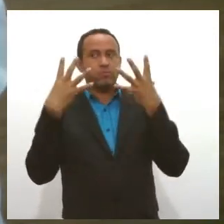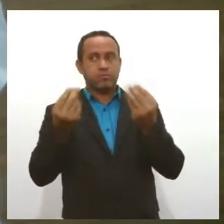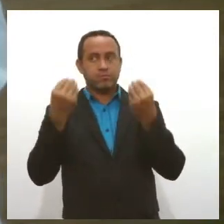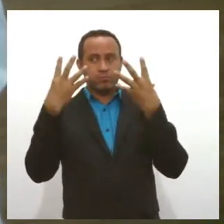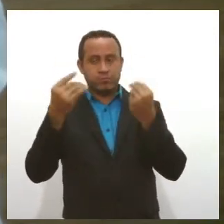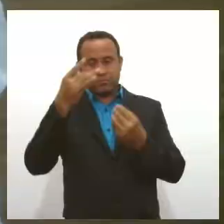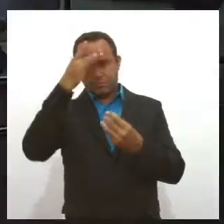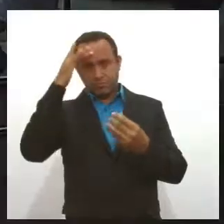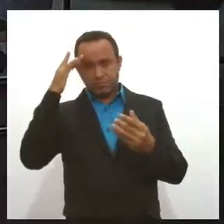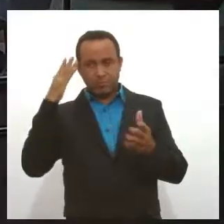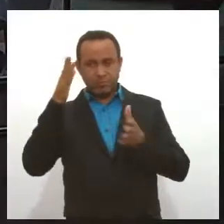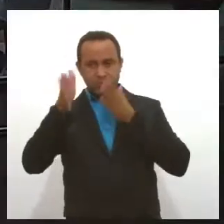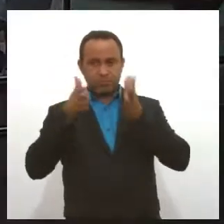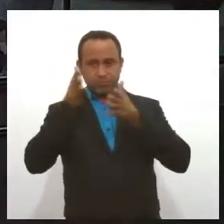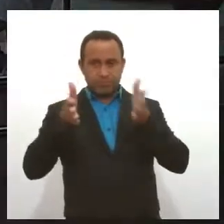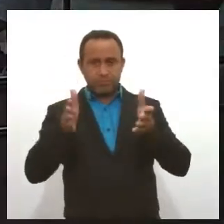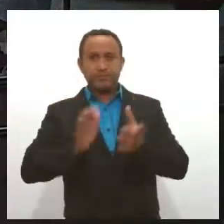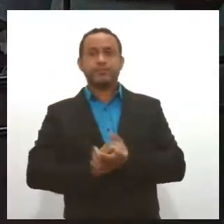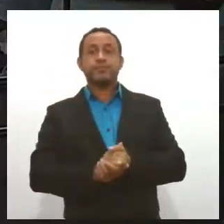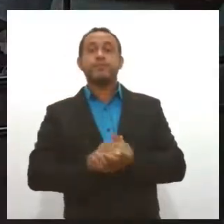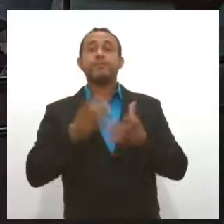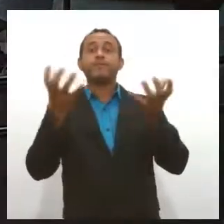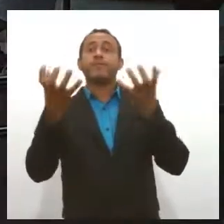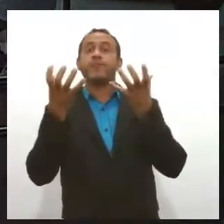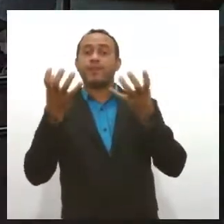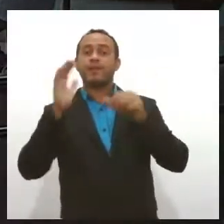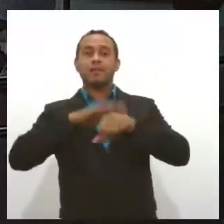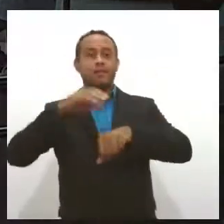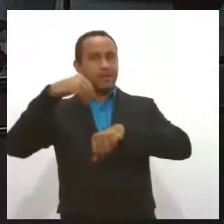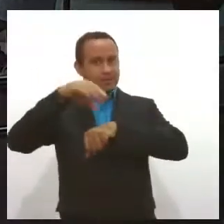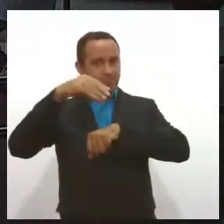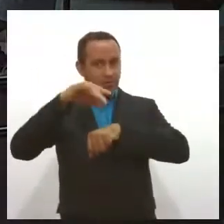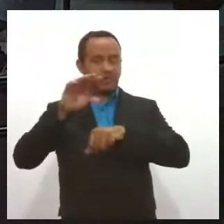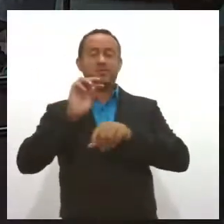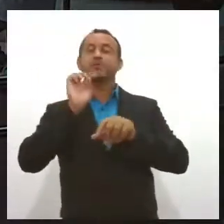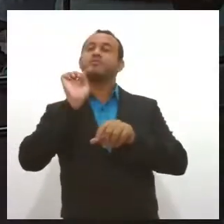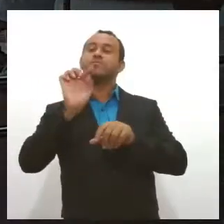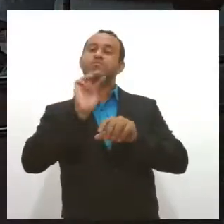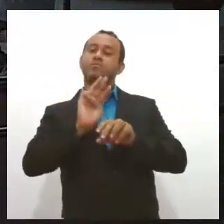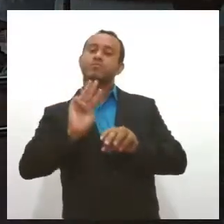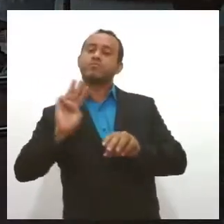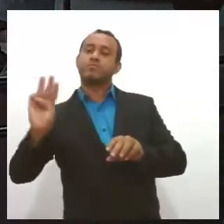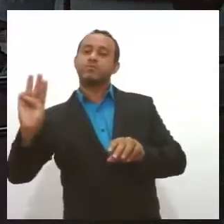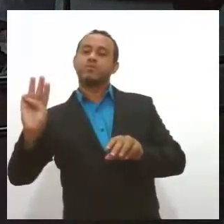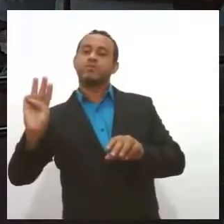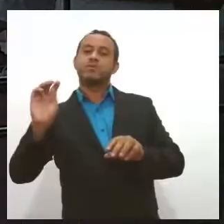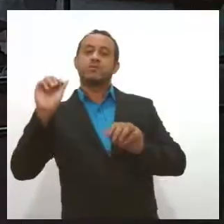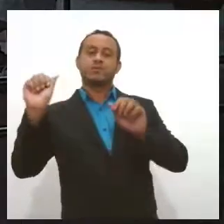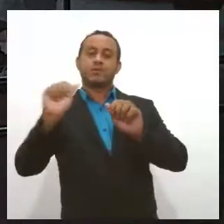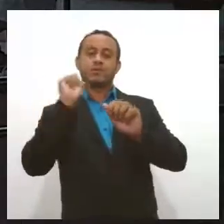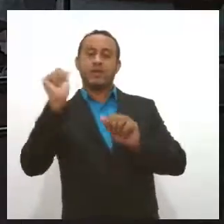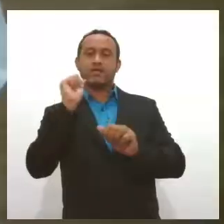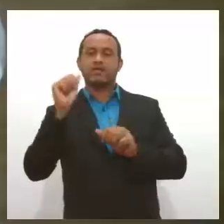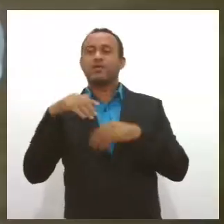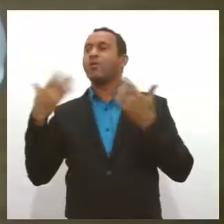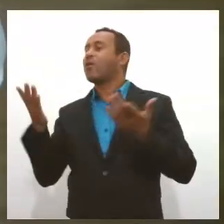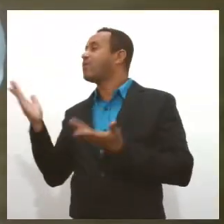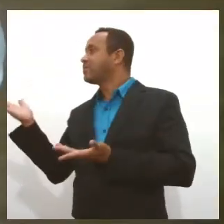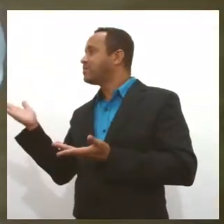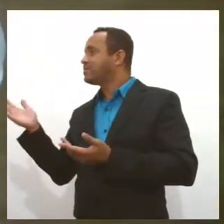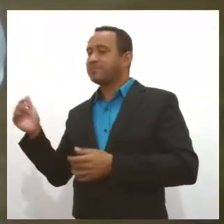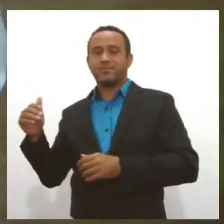número. Exatamente. Quem quiser mais informação, é só acessar o site da agência. Qual é o site?